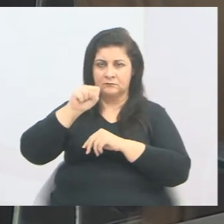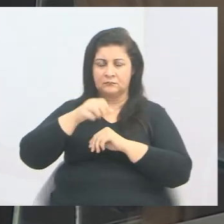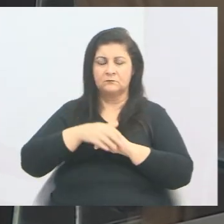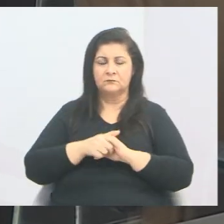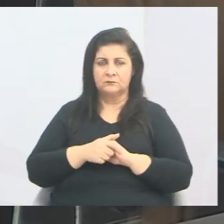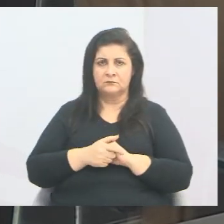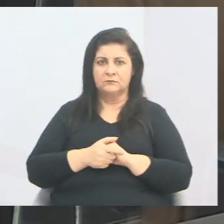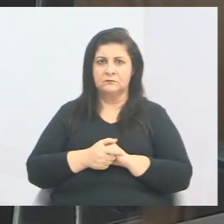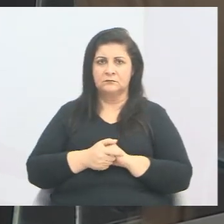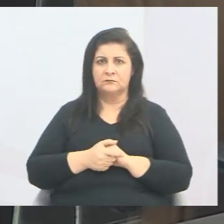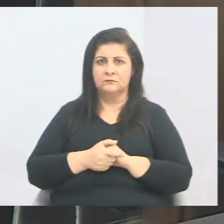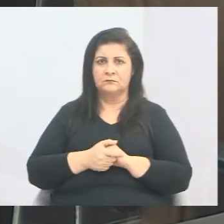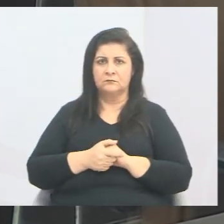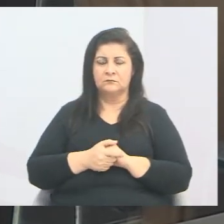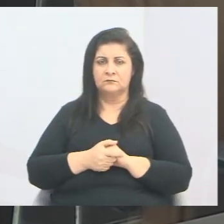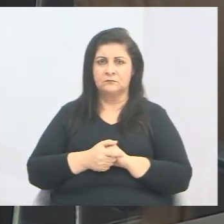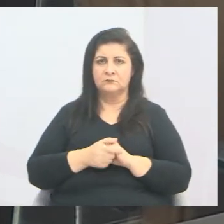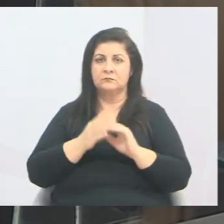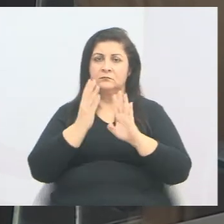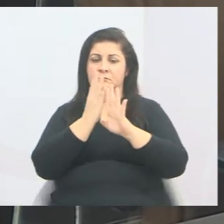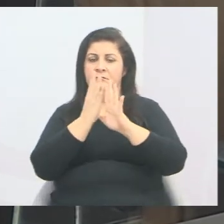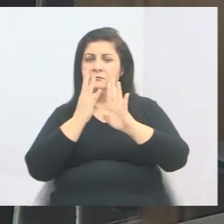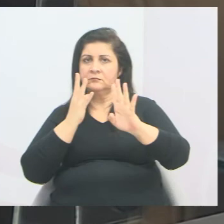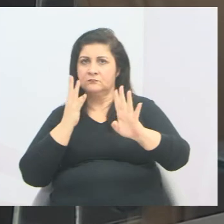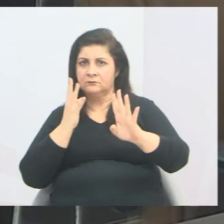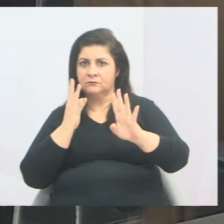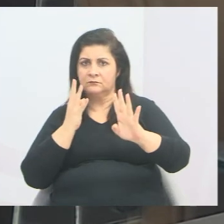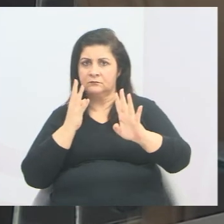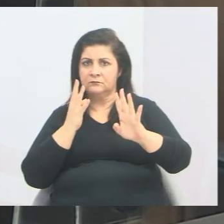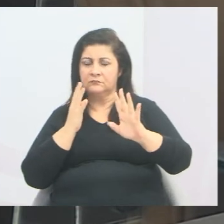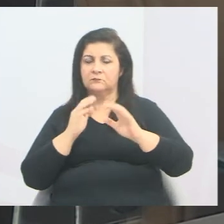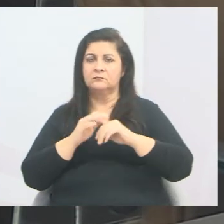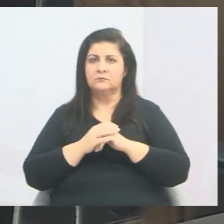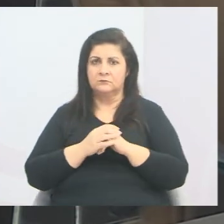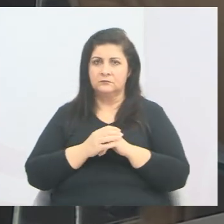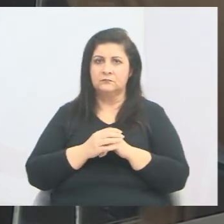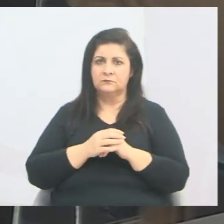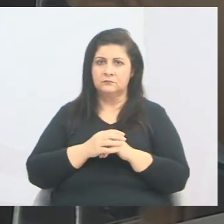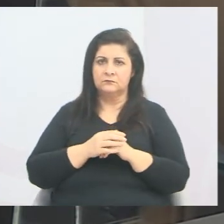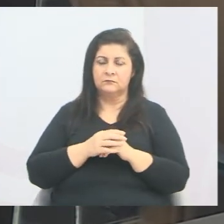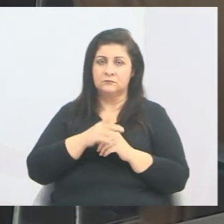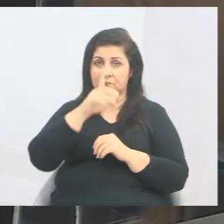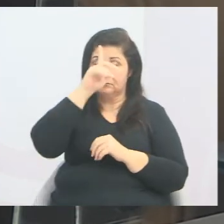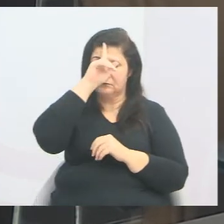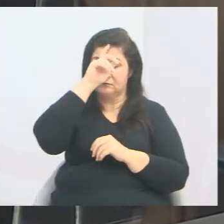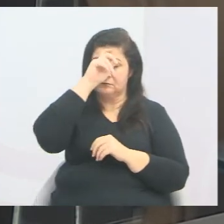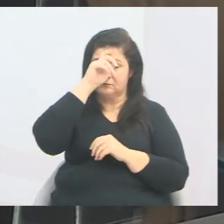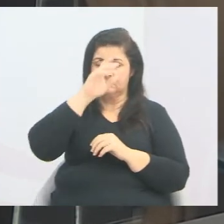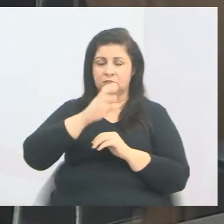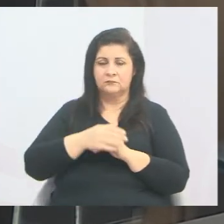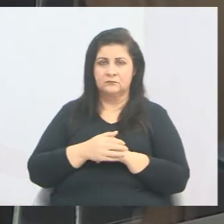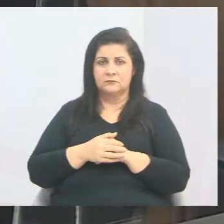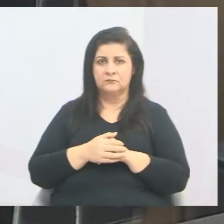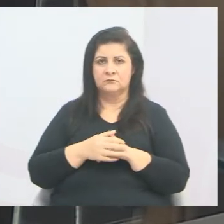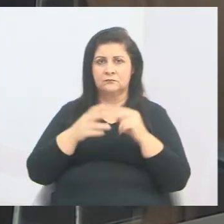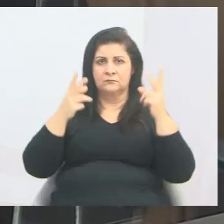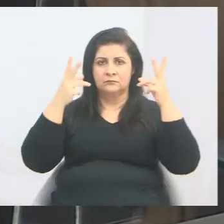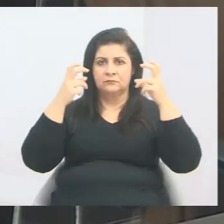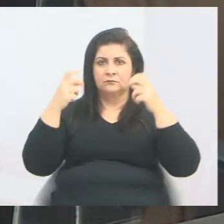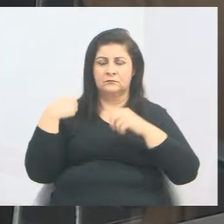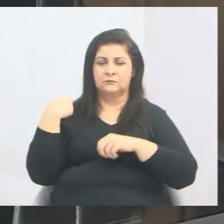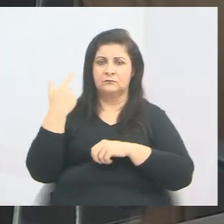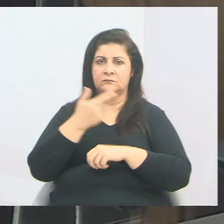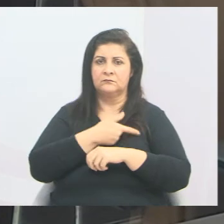respeitando o CROSS, nas filas de espera no sentido de uma internação. Eu vejo que nós estamos